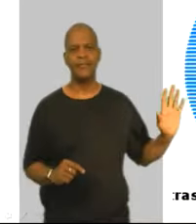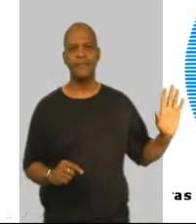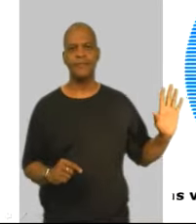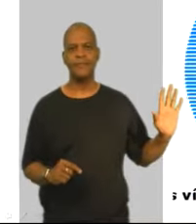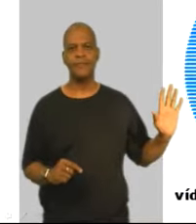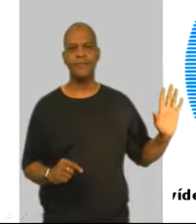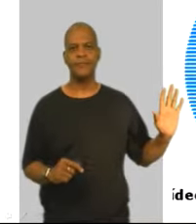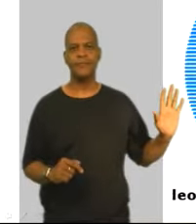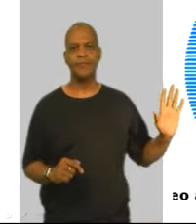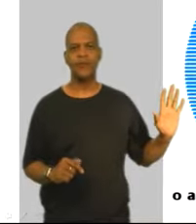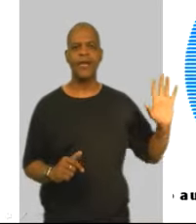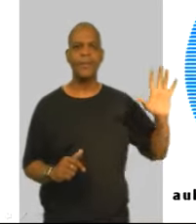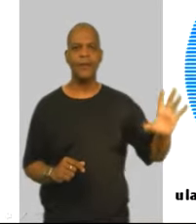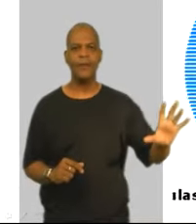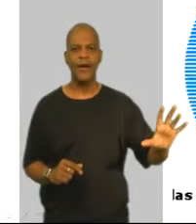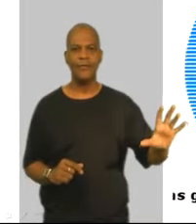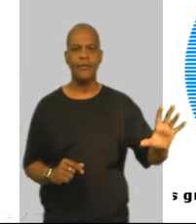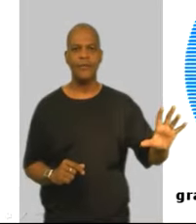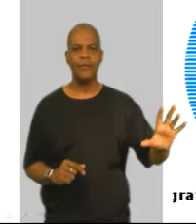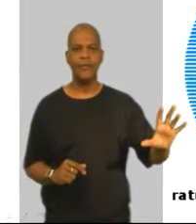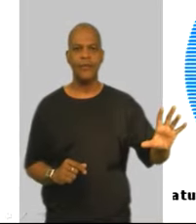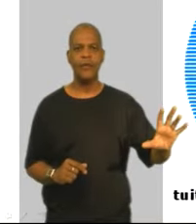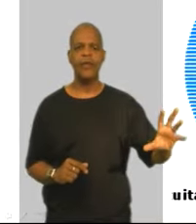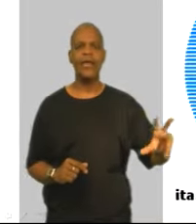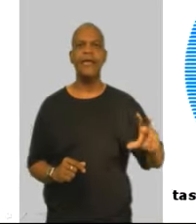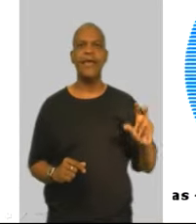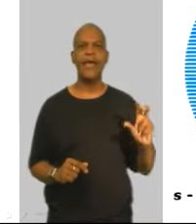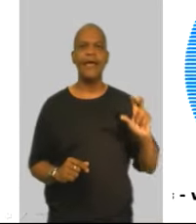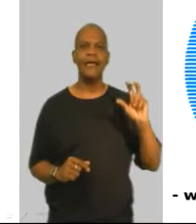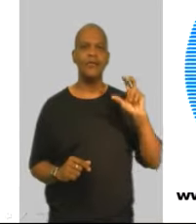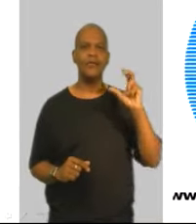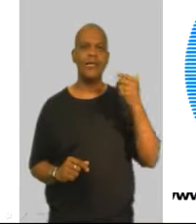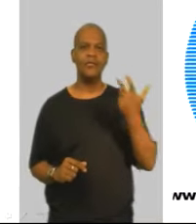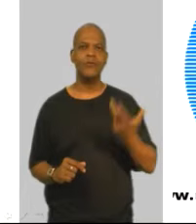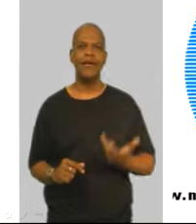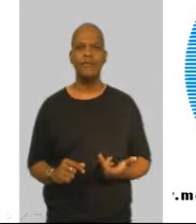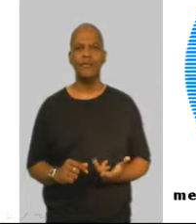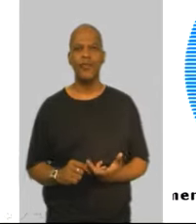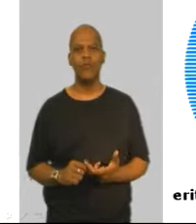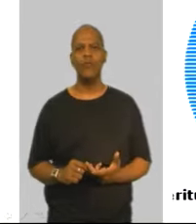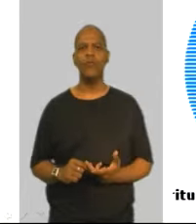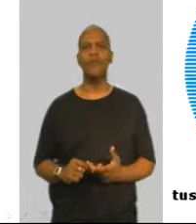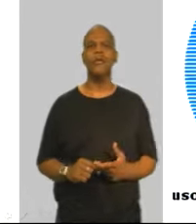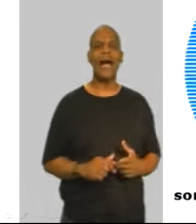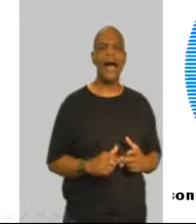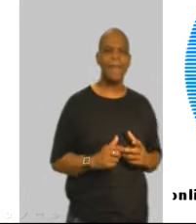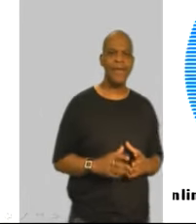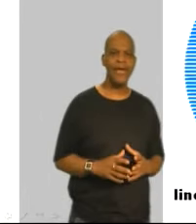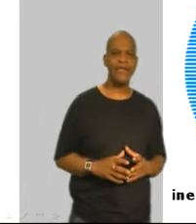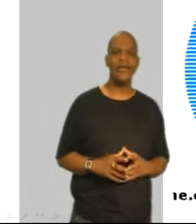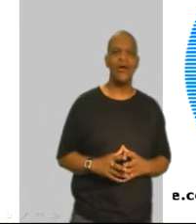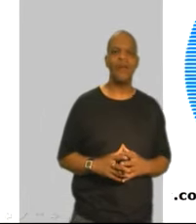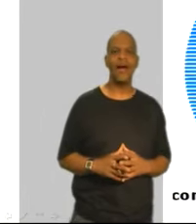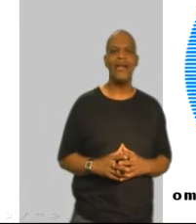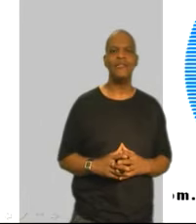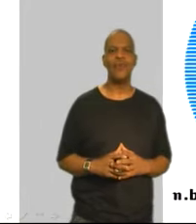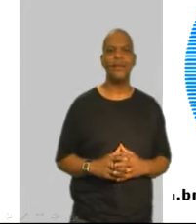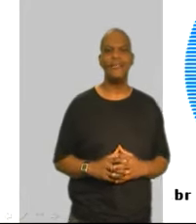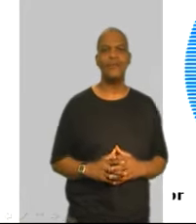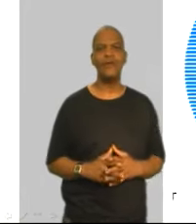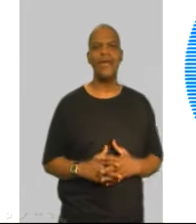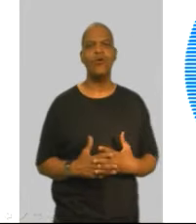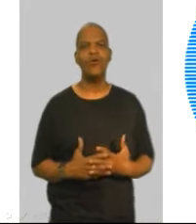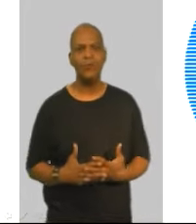Unidos fazem, o Japão faz. O que que esses países têm em comum? A APEC é uma área